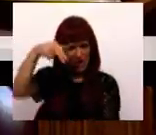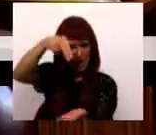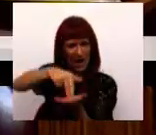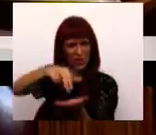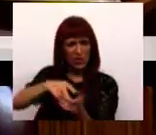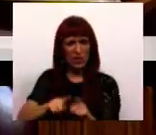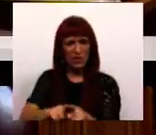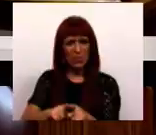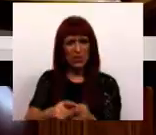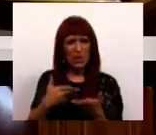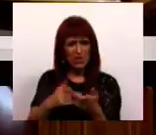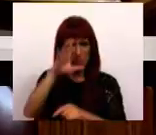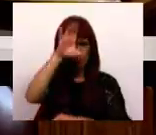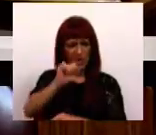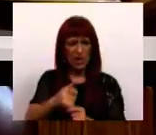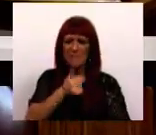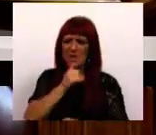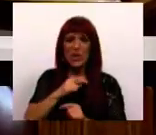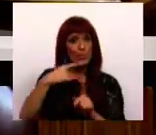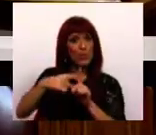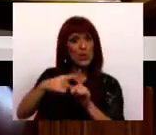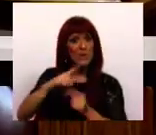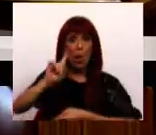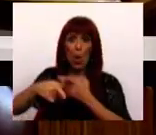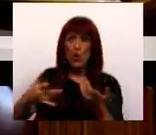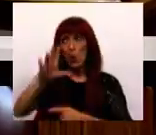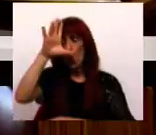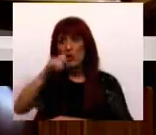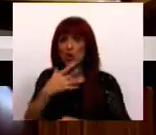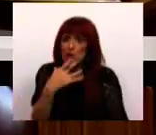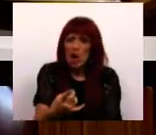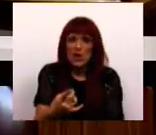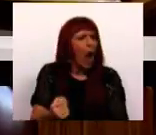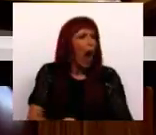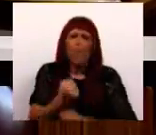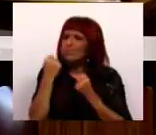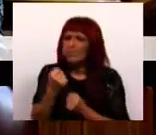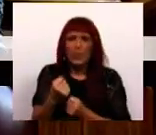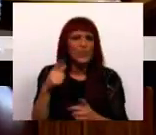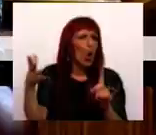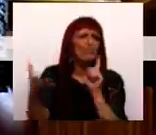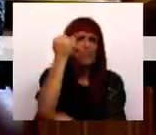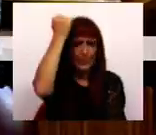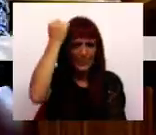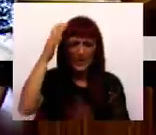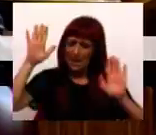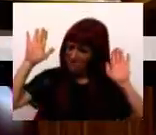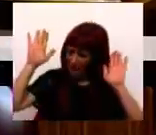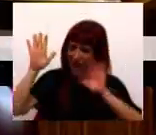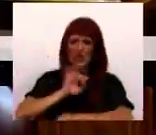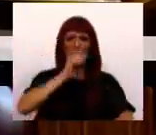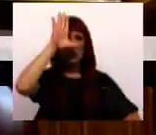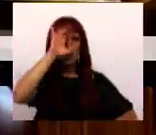aqui para puxar o Governo para as medidas positivas, naquilo até que o Governo sozinho não conseguiria lá chegar. Bom, mas o